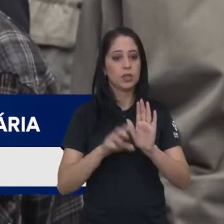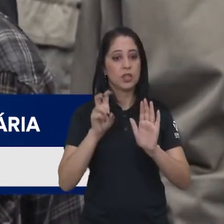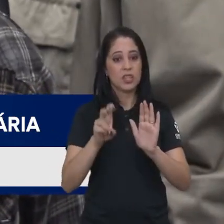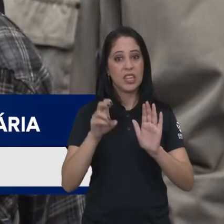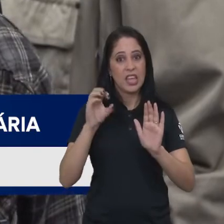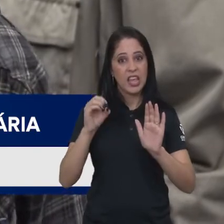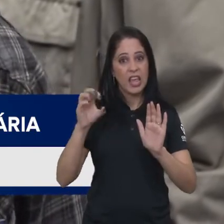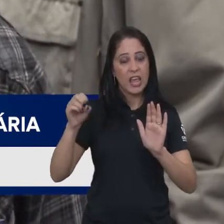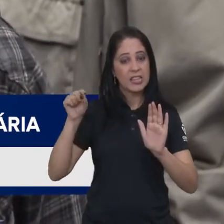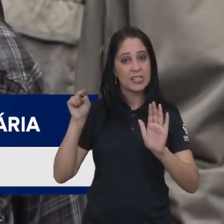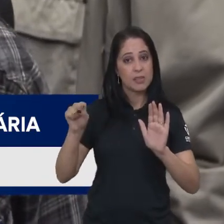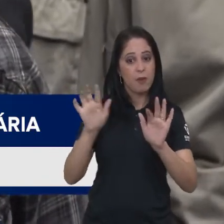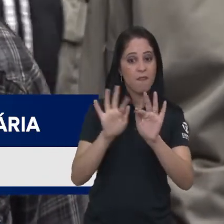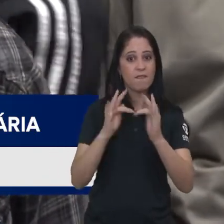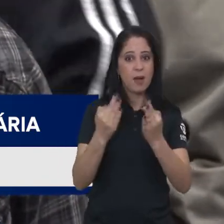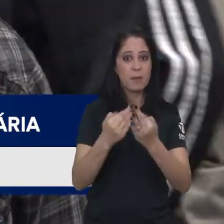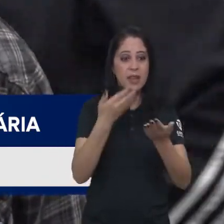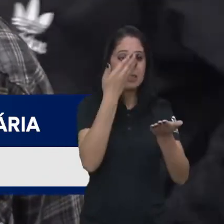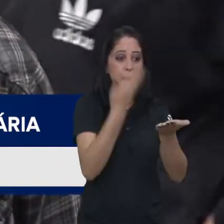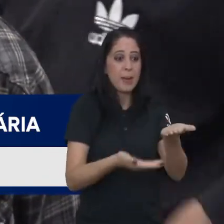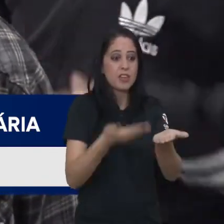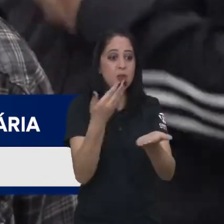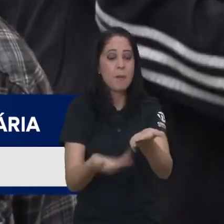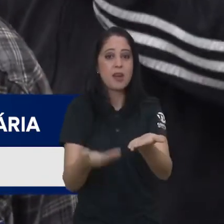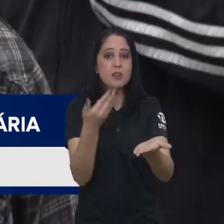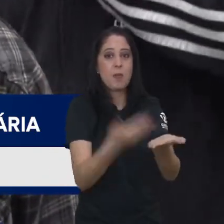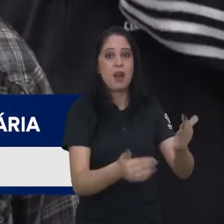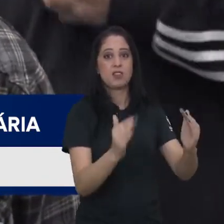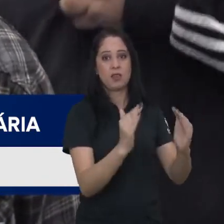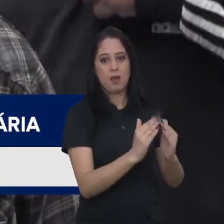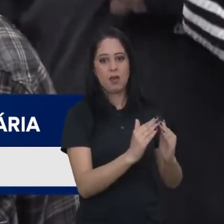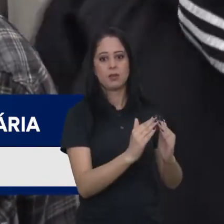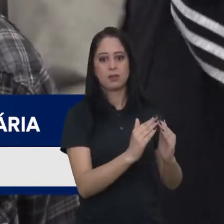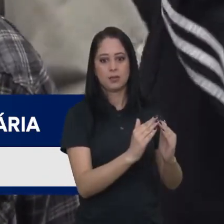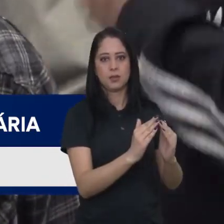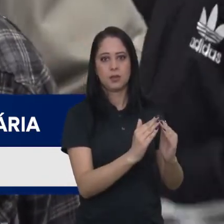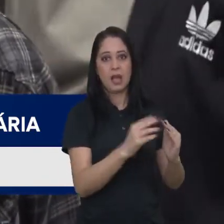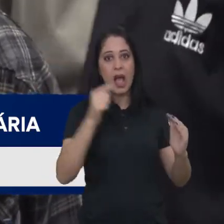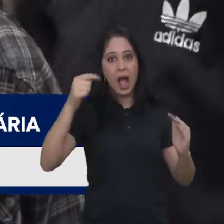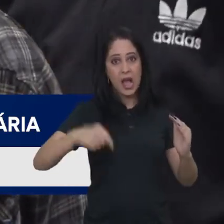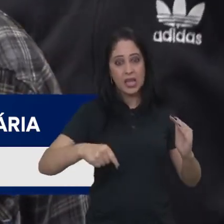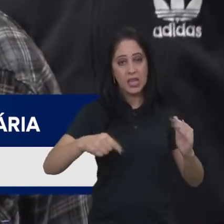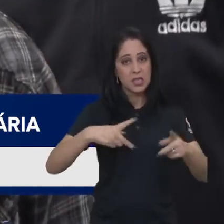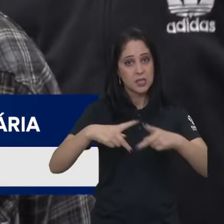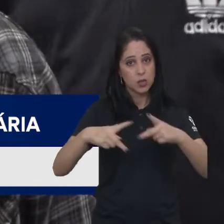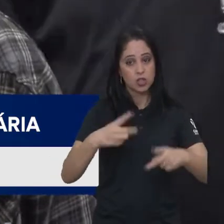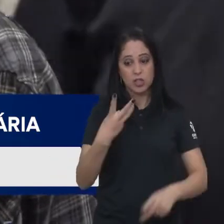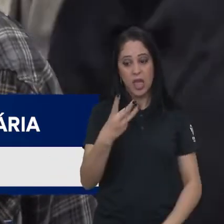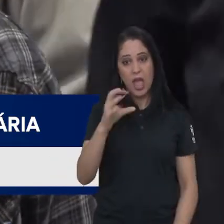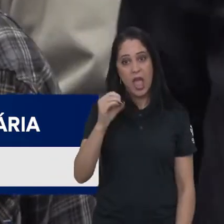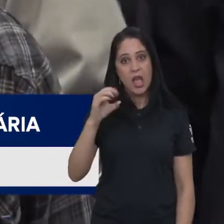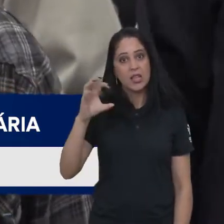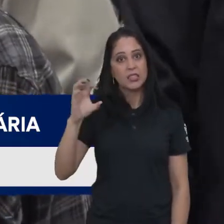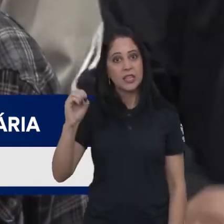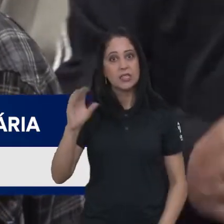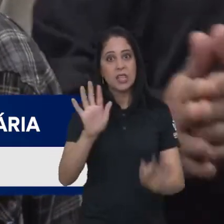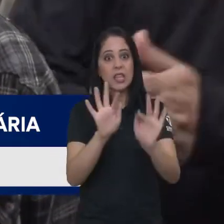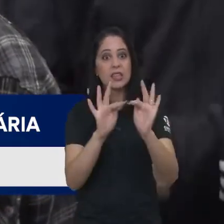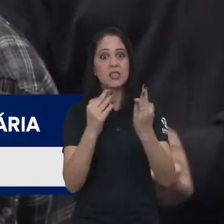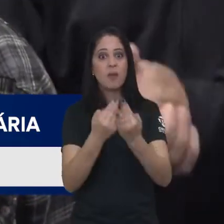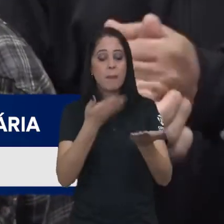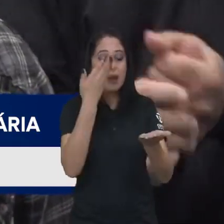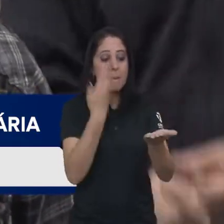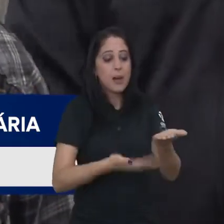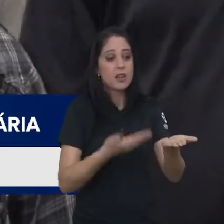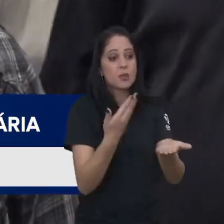500 mil famílias estão perdendo sua habitação. Em São José dos Campos tem cerca de 300 famílias, certo? Fora a